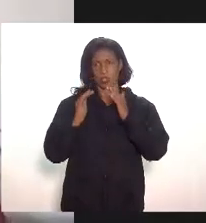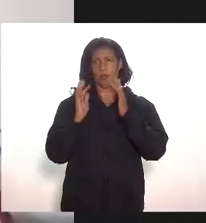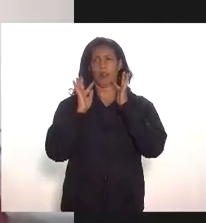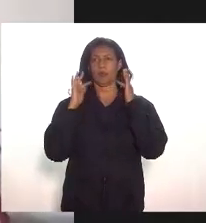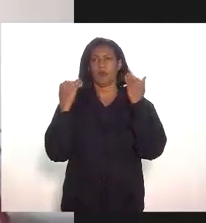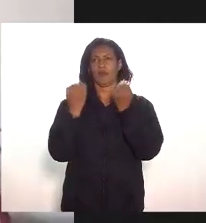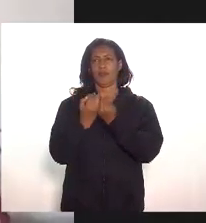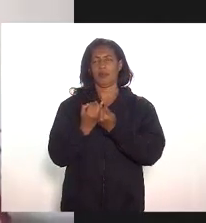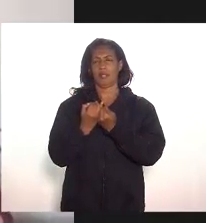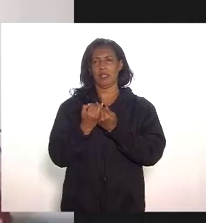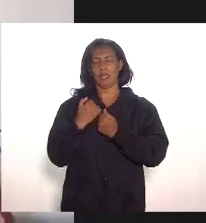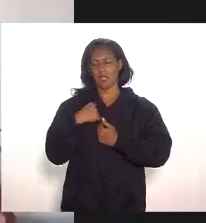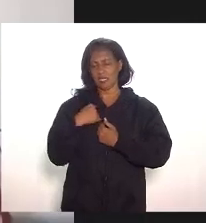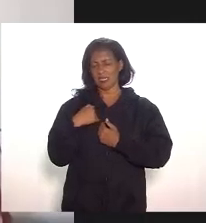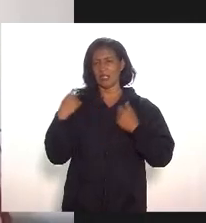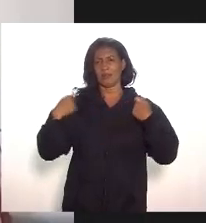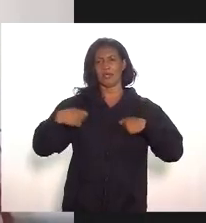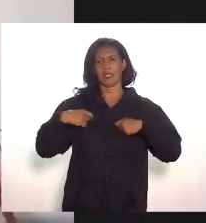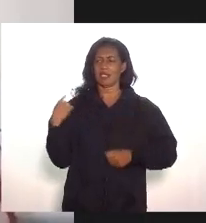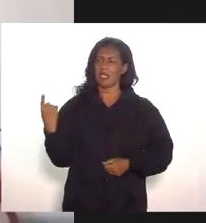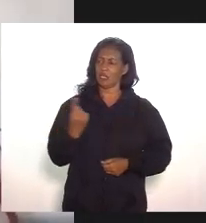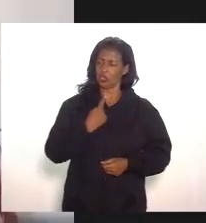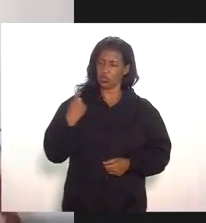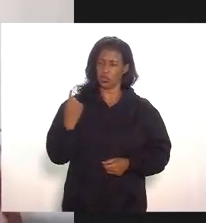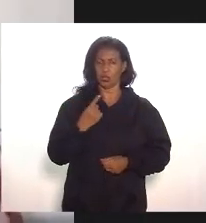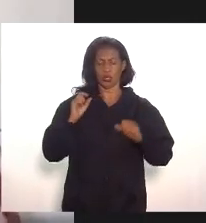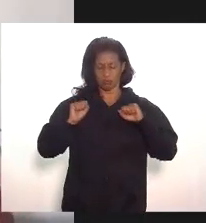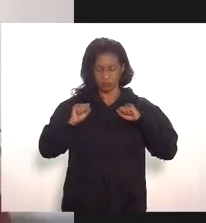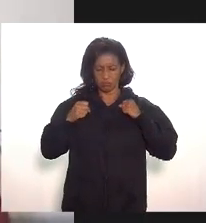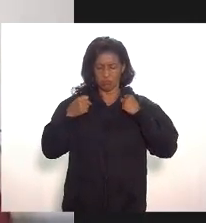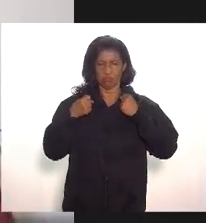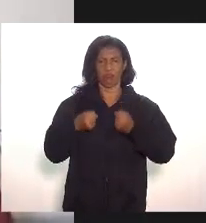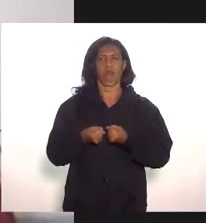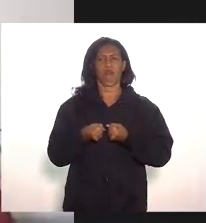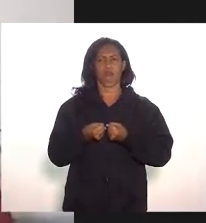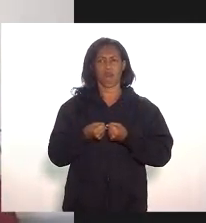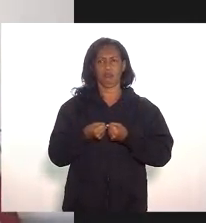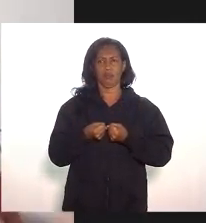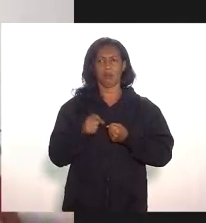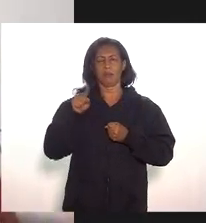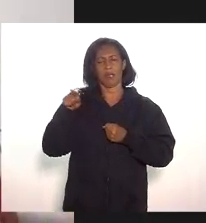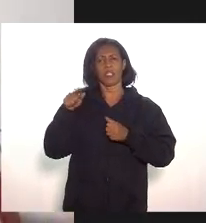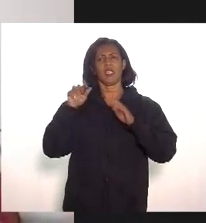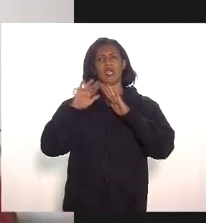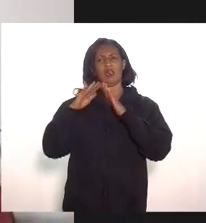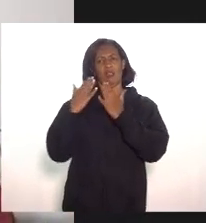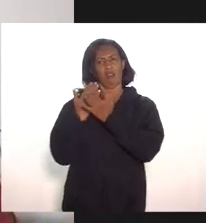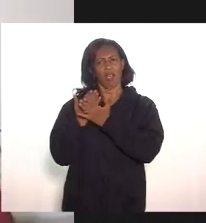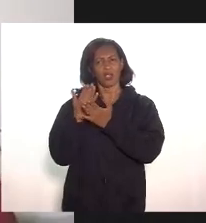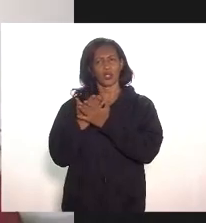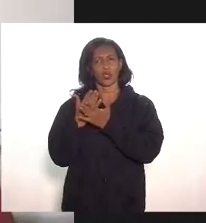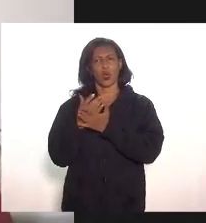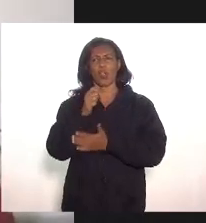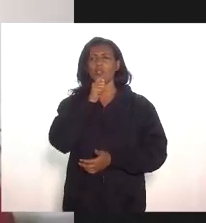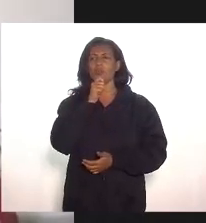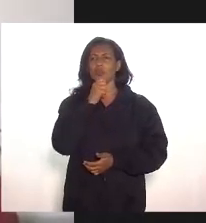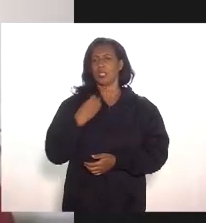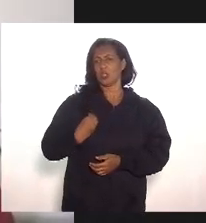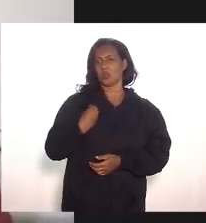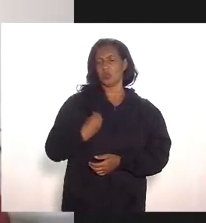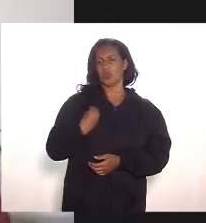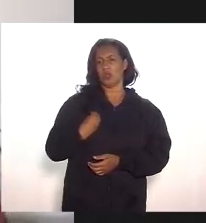nós, vamos lutar para que a comunidade escolar não tenha a sua vida colocada